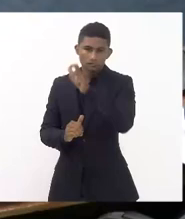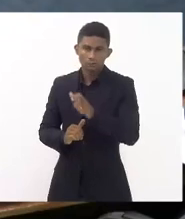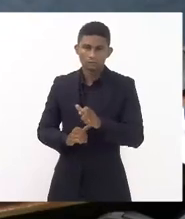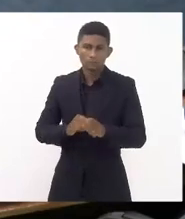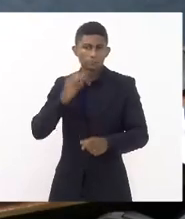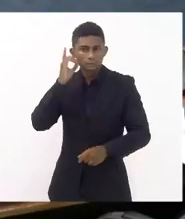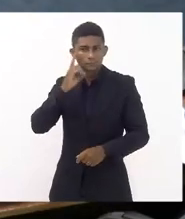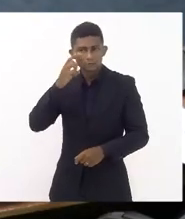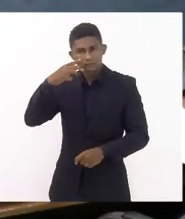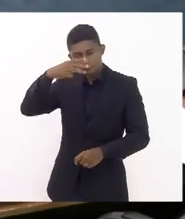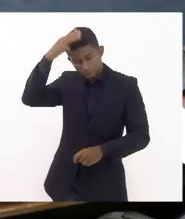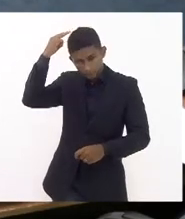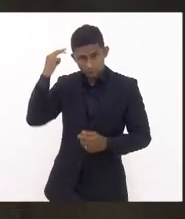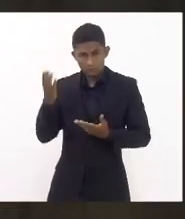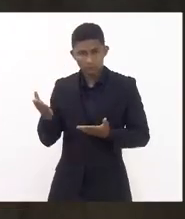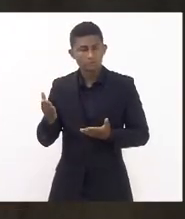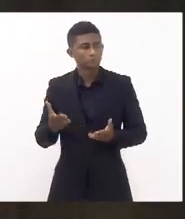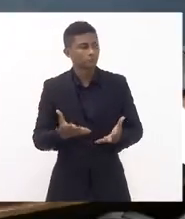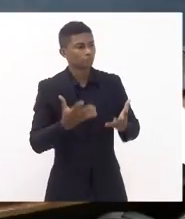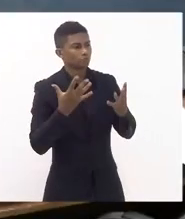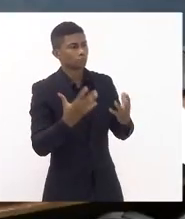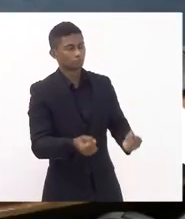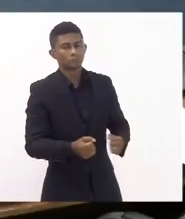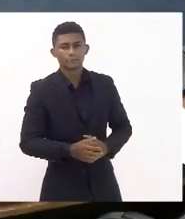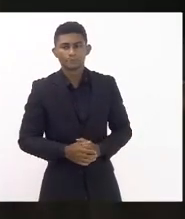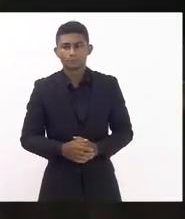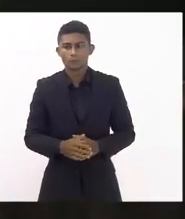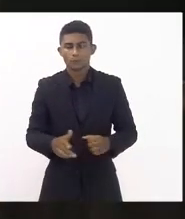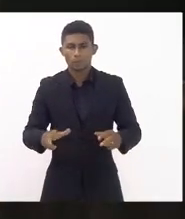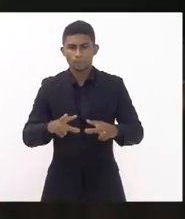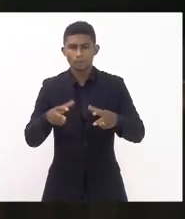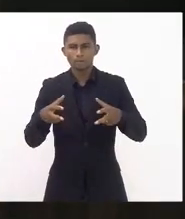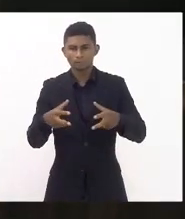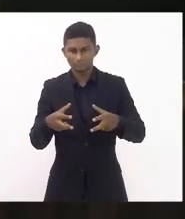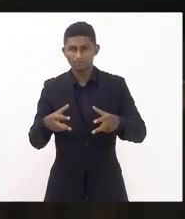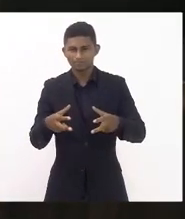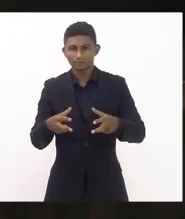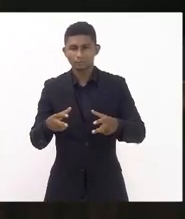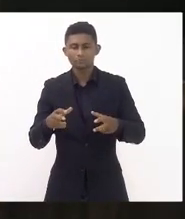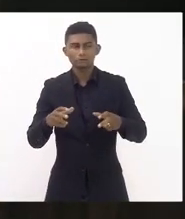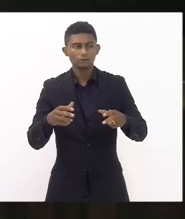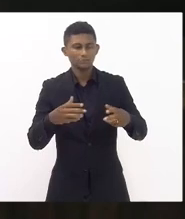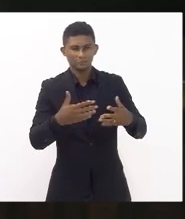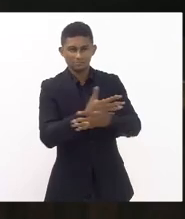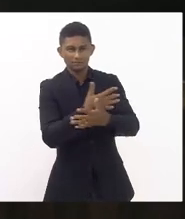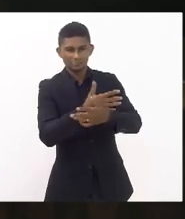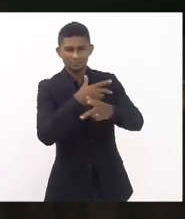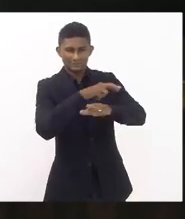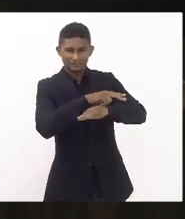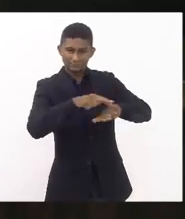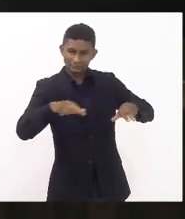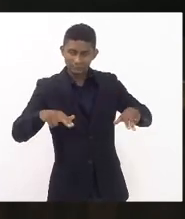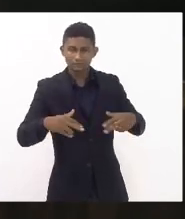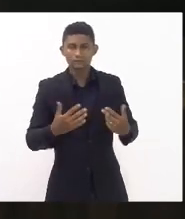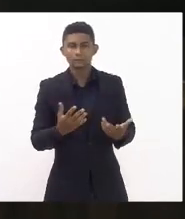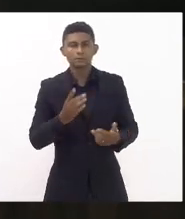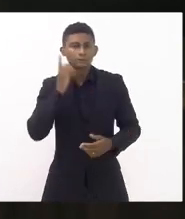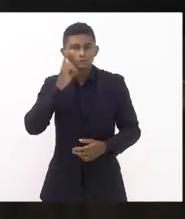Pacheco. Favorável. Pela Comissão de Assuntos Municipais e Desenvolvimento Regional, deputado Carlos Macedo.